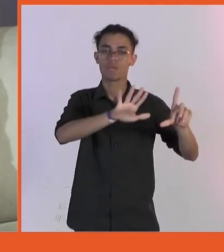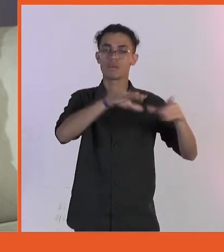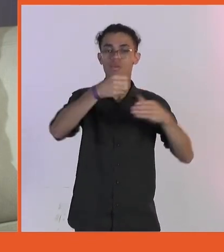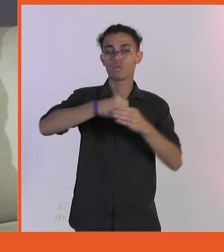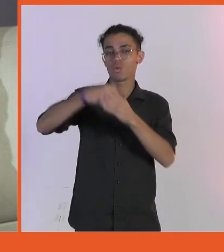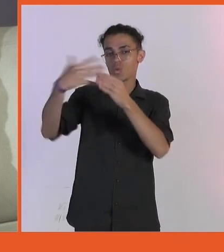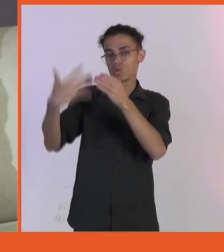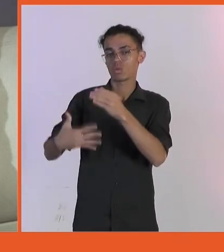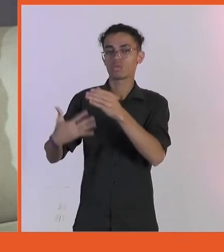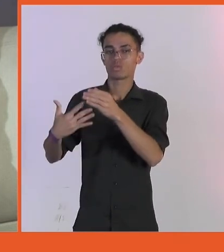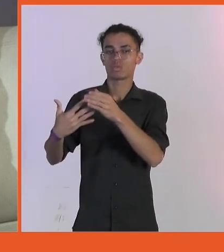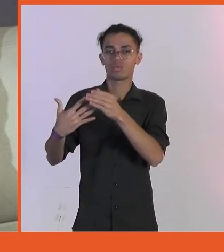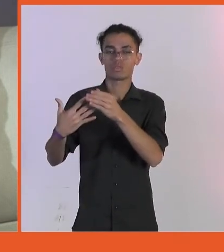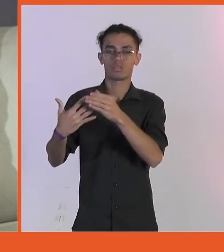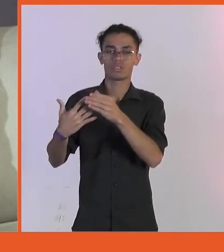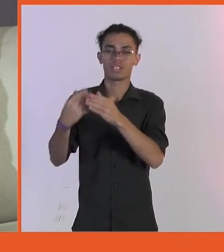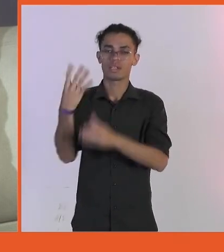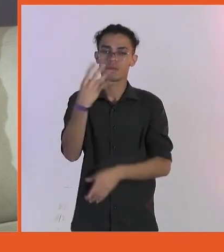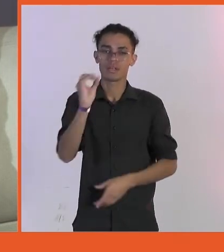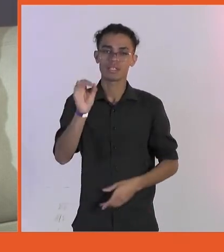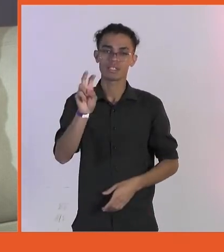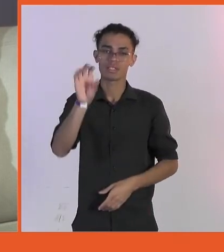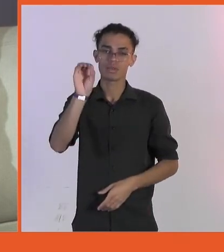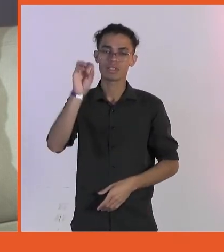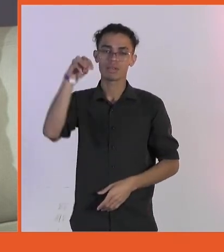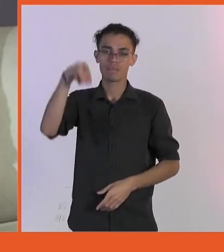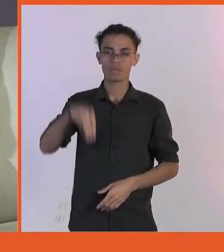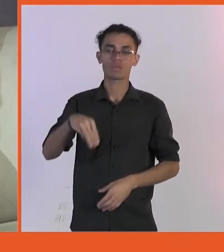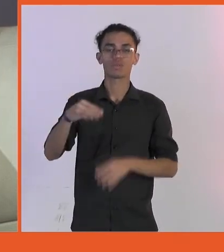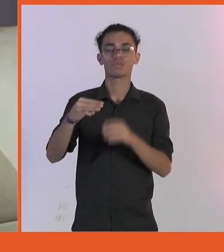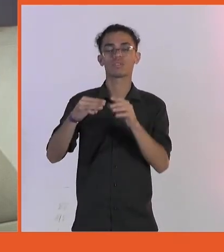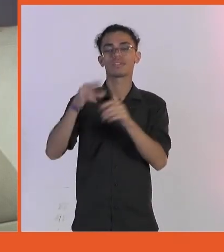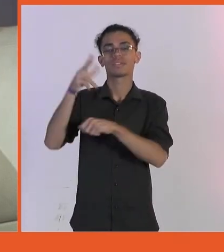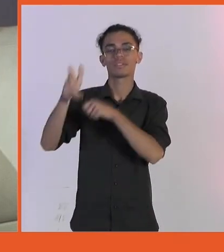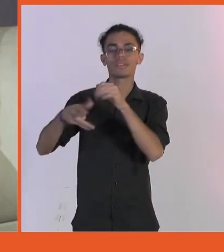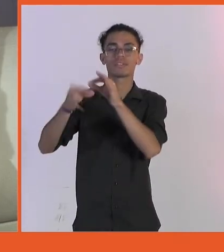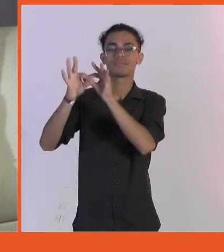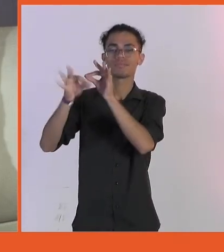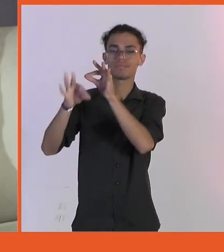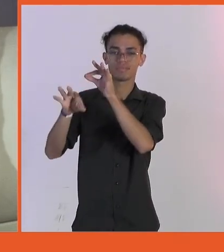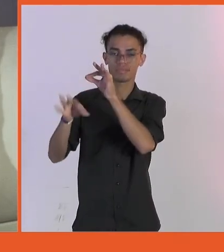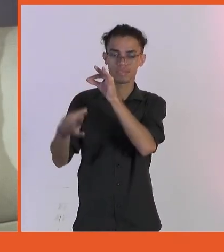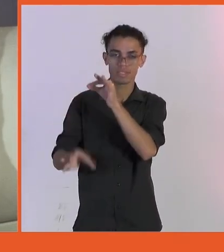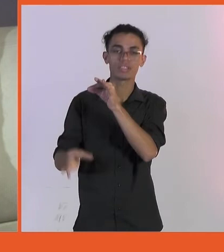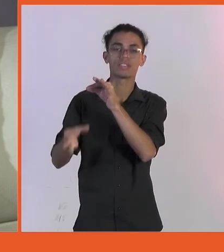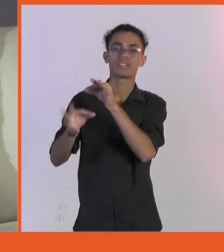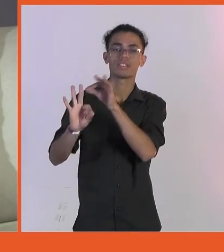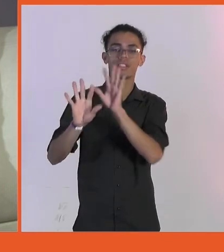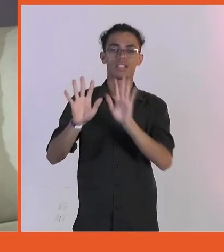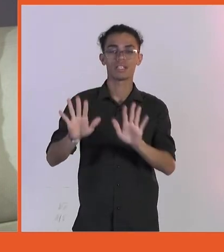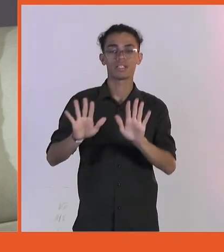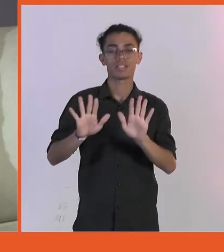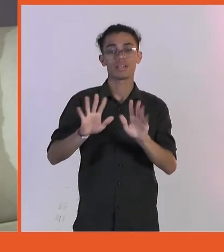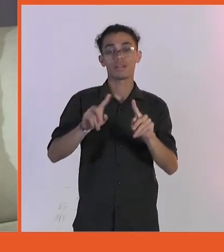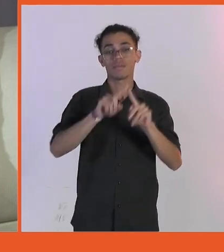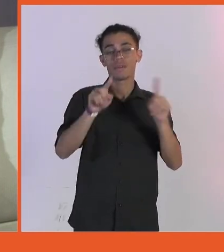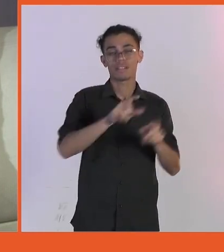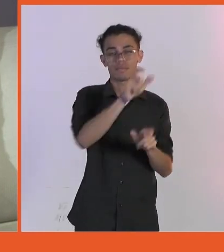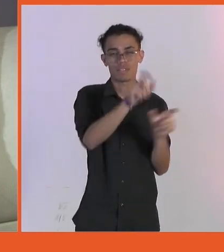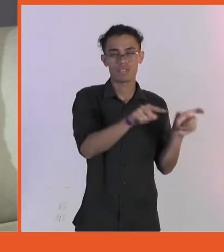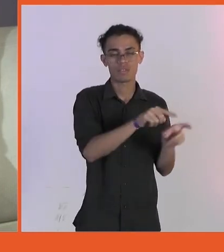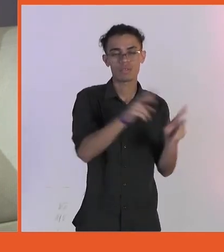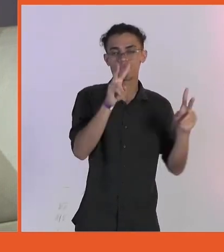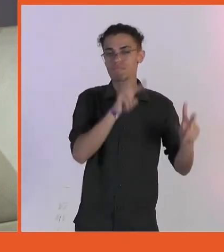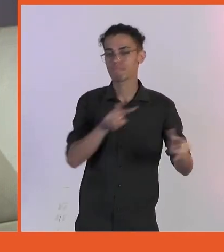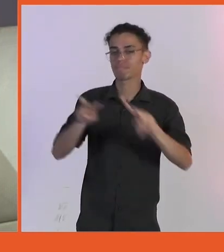que já é muito longo, assim, né? 40, 50 minutos de vídeo, a gente está ali resistindo, sabe? Mas enquanto o pessoal estiver assistindo, a